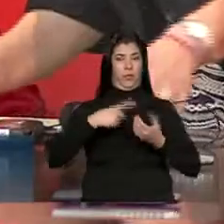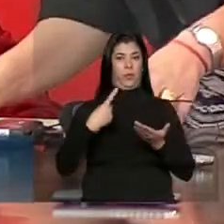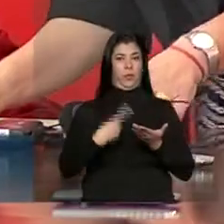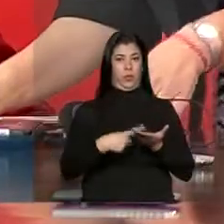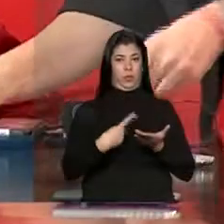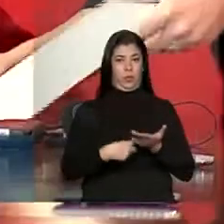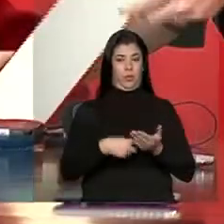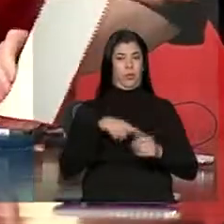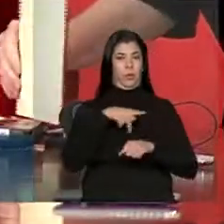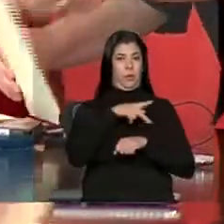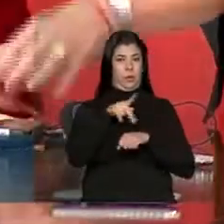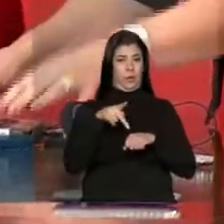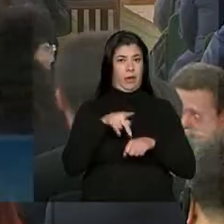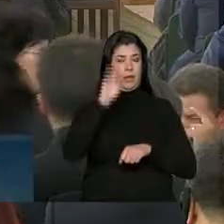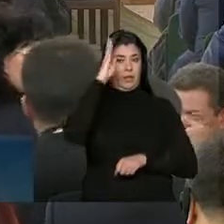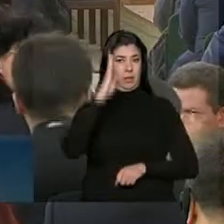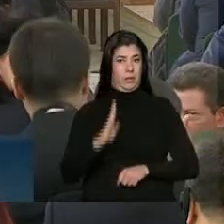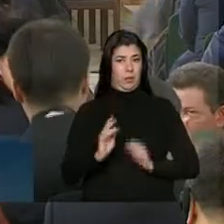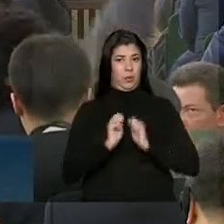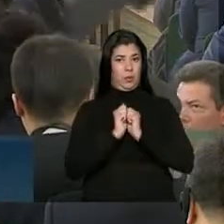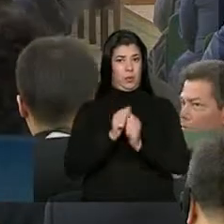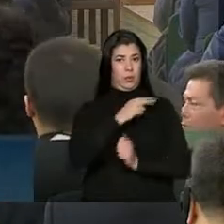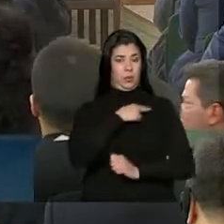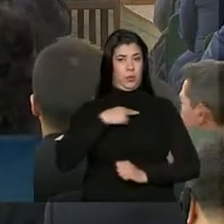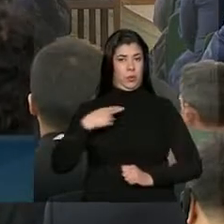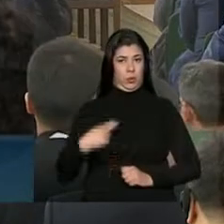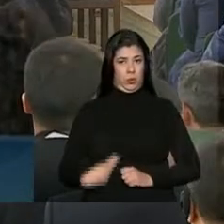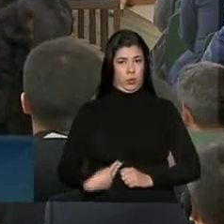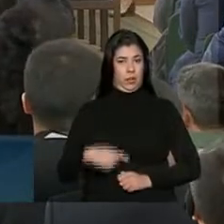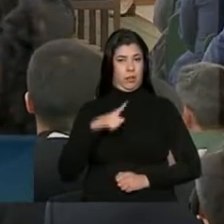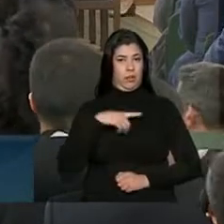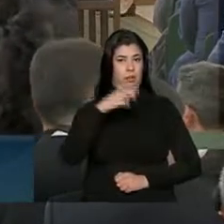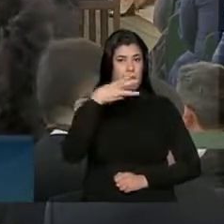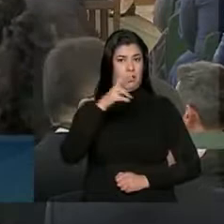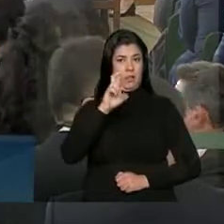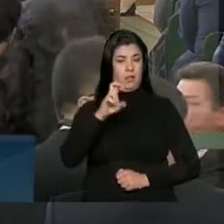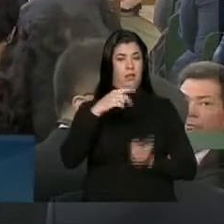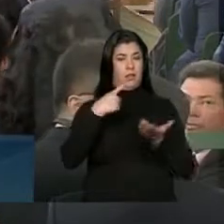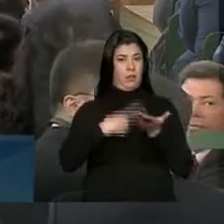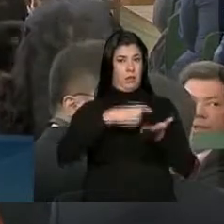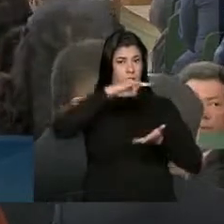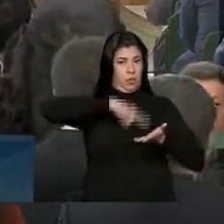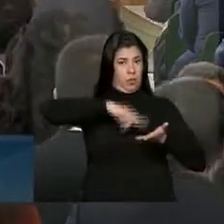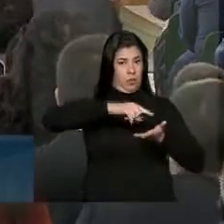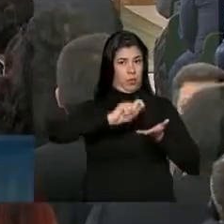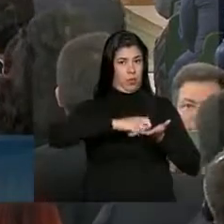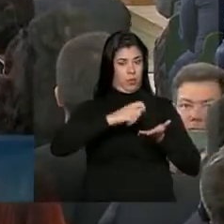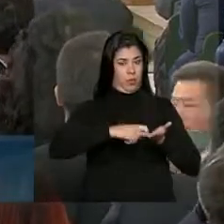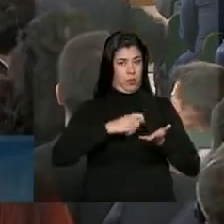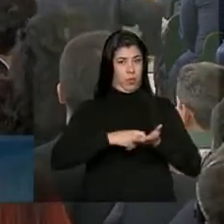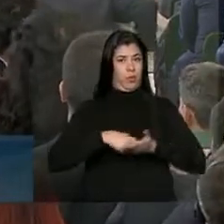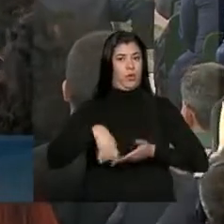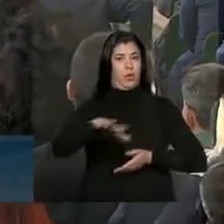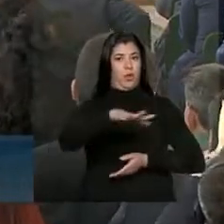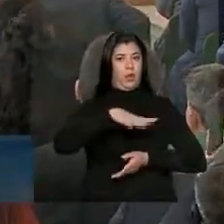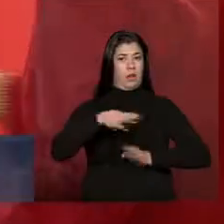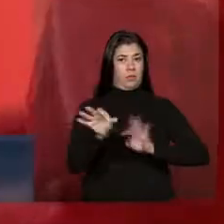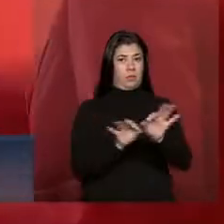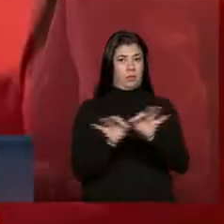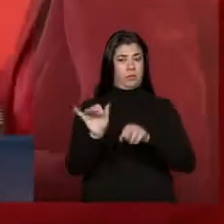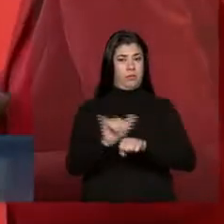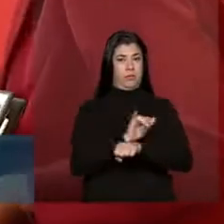China. Serão celebrados 35 acordos que abrangem áreas como planejamento